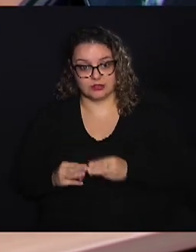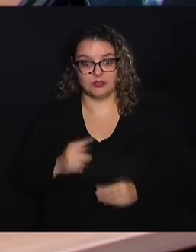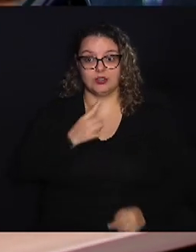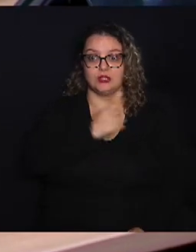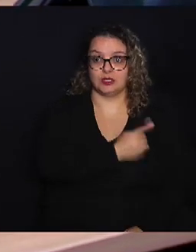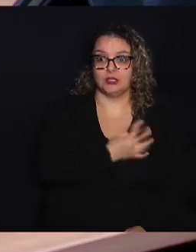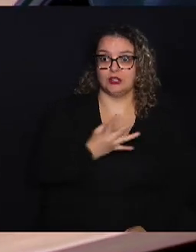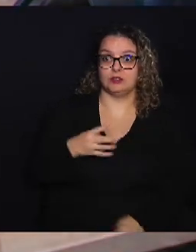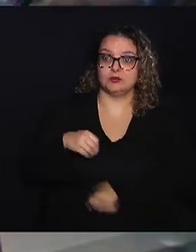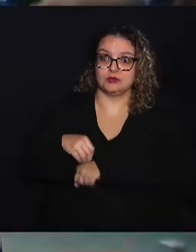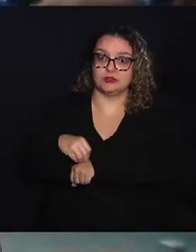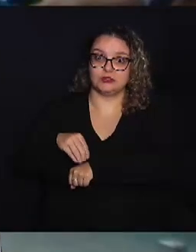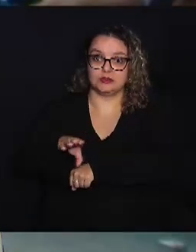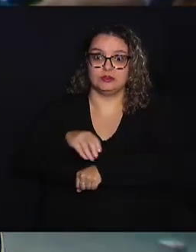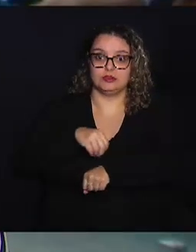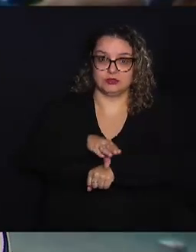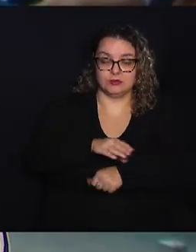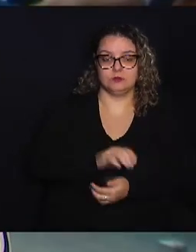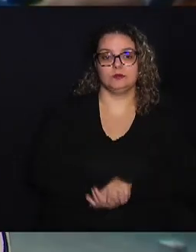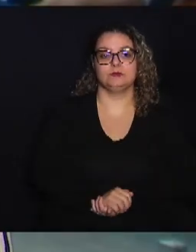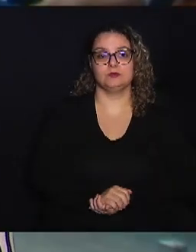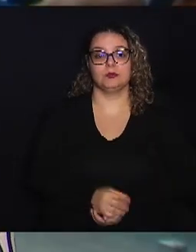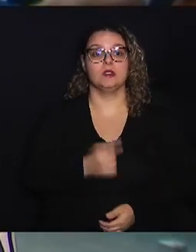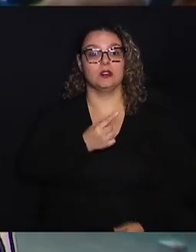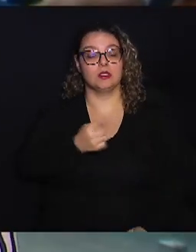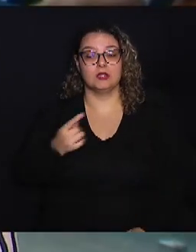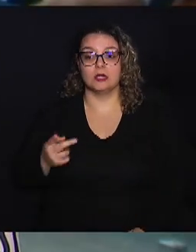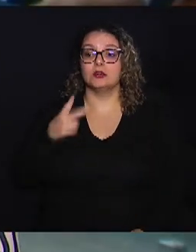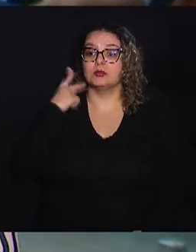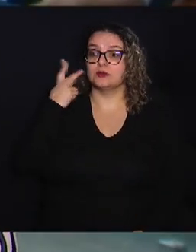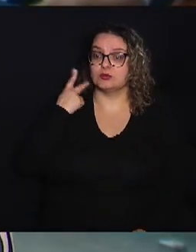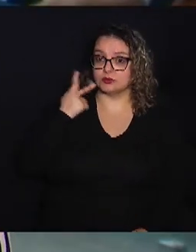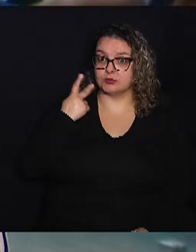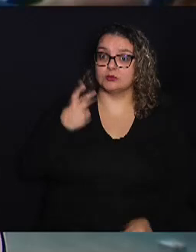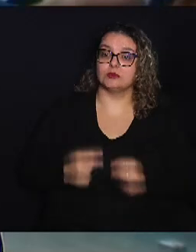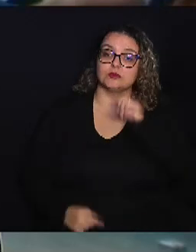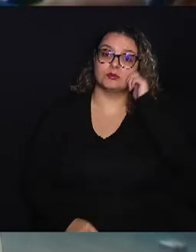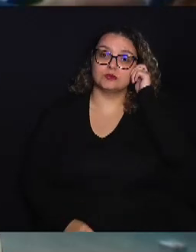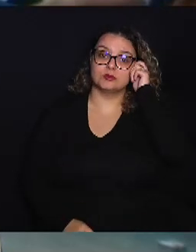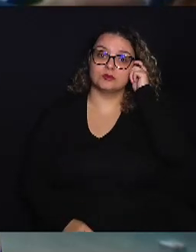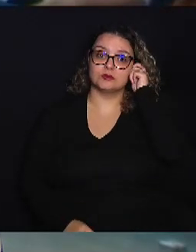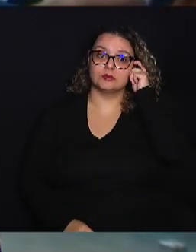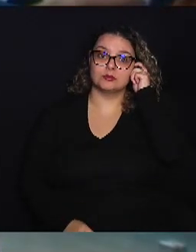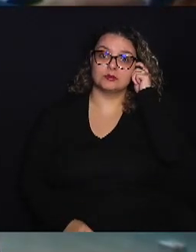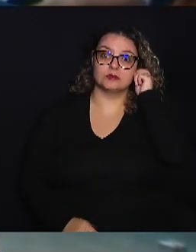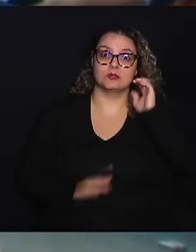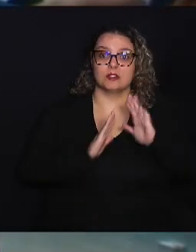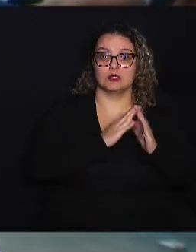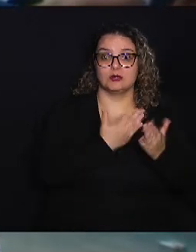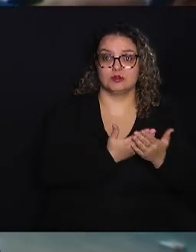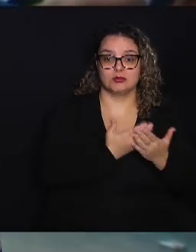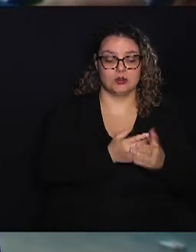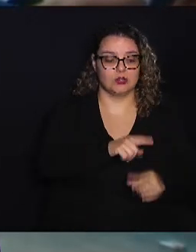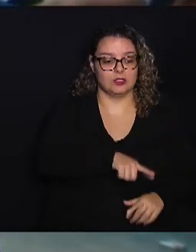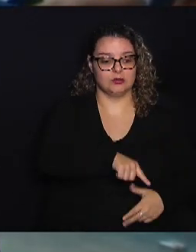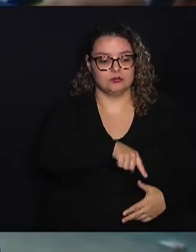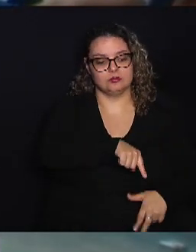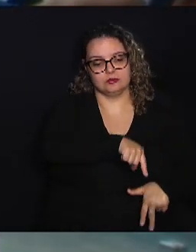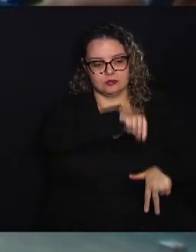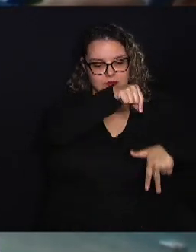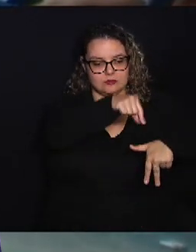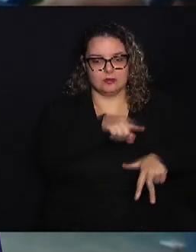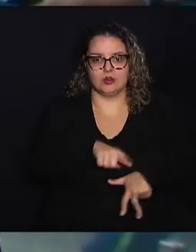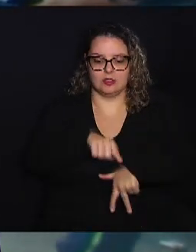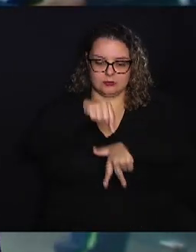14 indicações. Cada vereador, né, ele vem eleito pela escola com um suplente, então nós recebemos 2 alunos